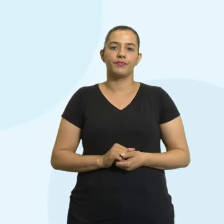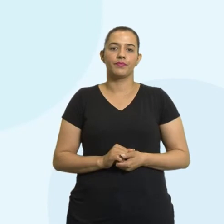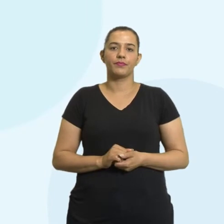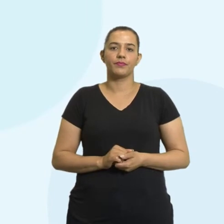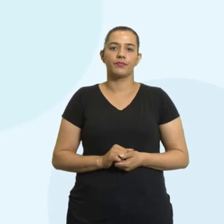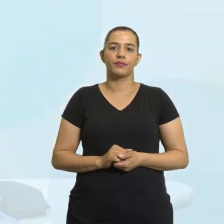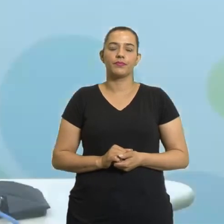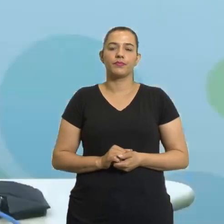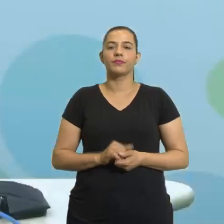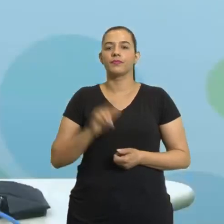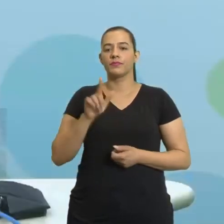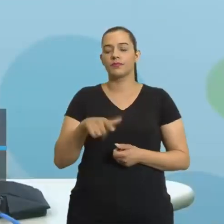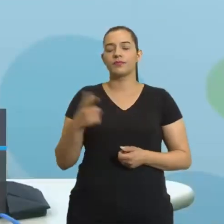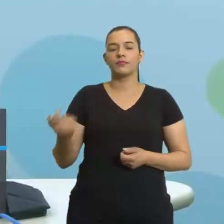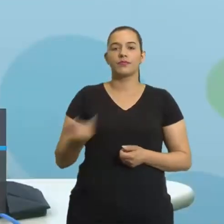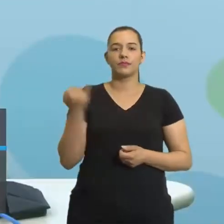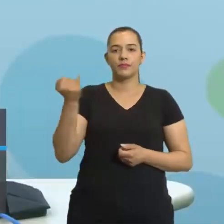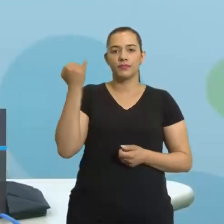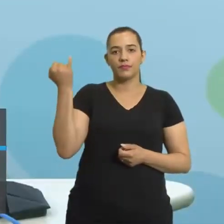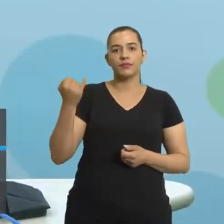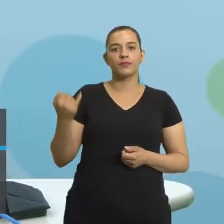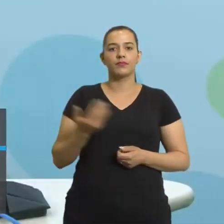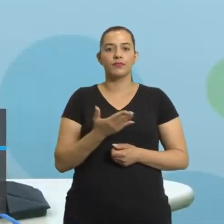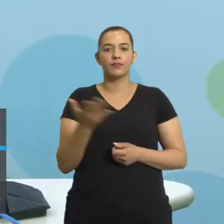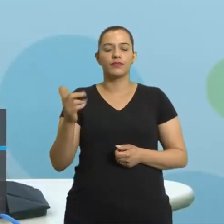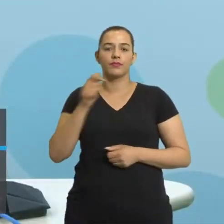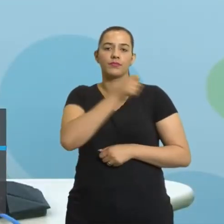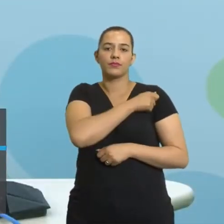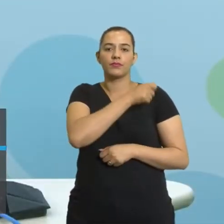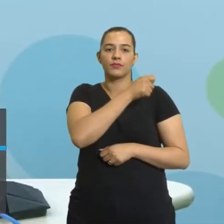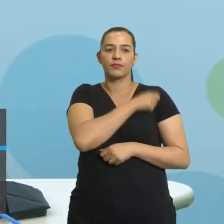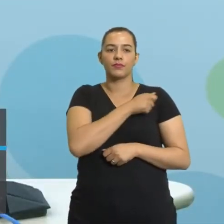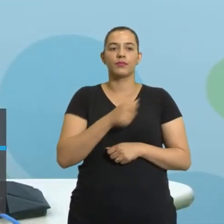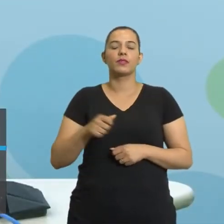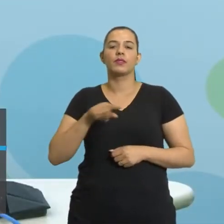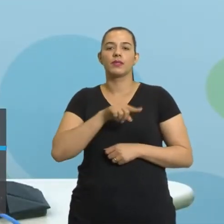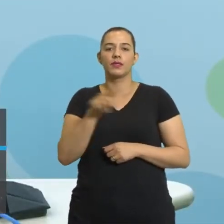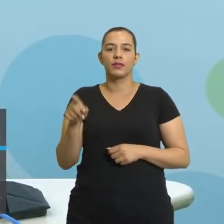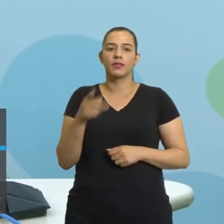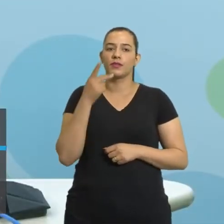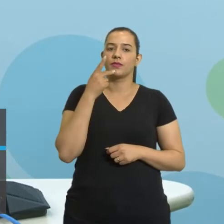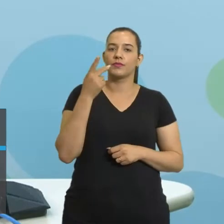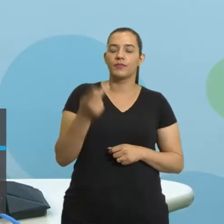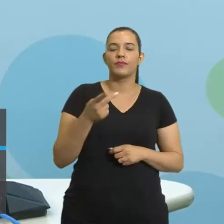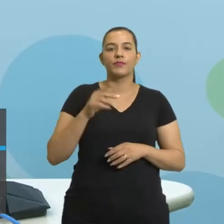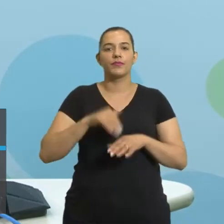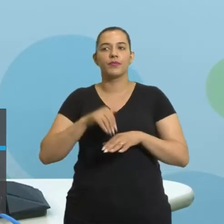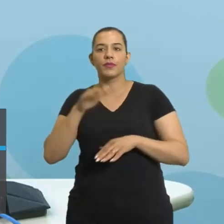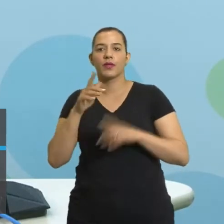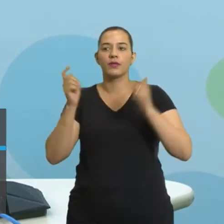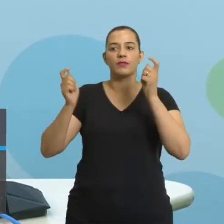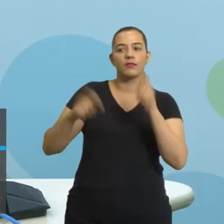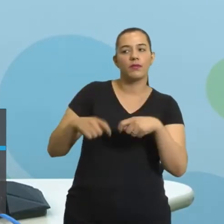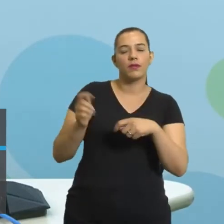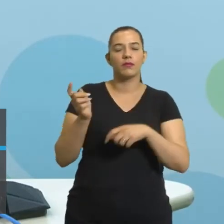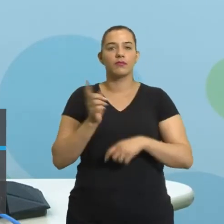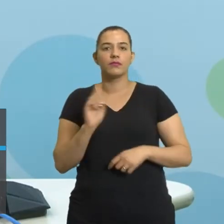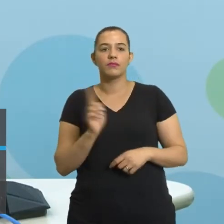E é importante que os alunos, que os estudantes, eles levantem hipóteses acerca do que vai ser